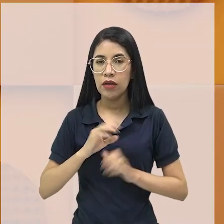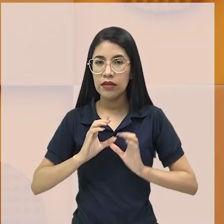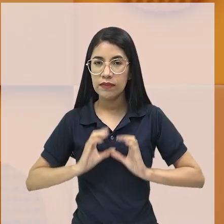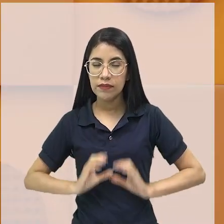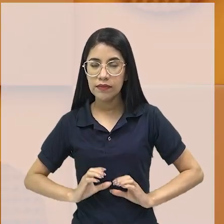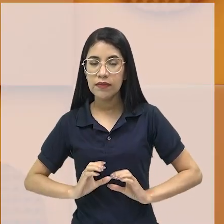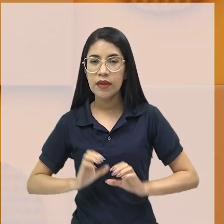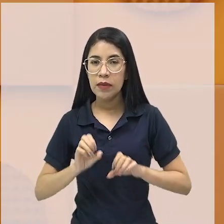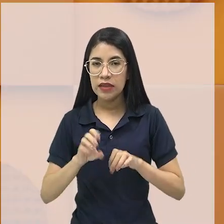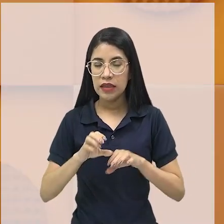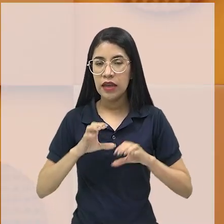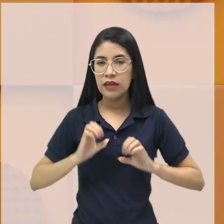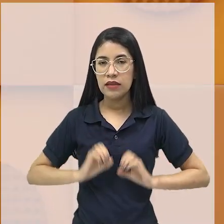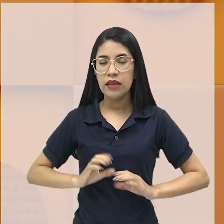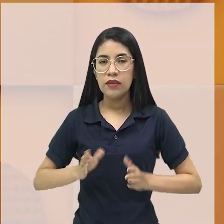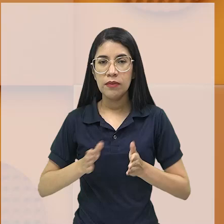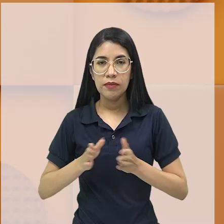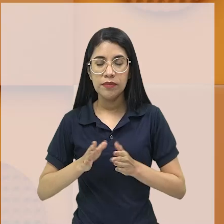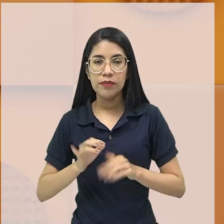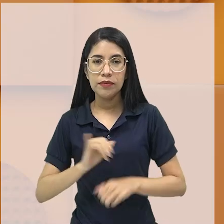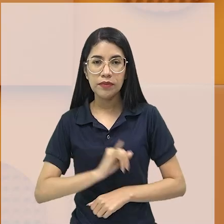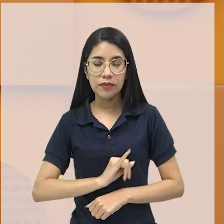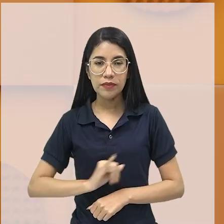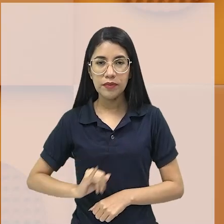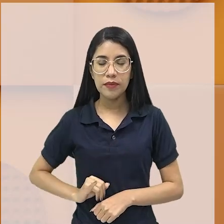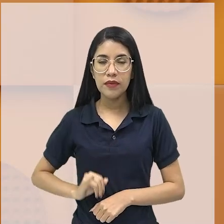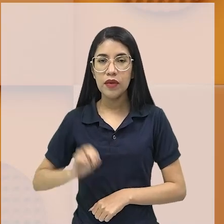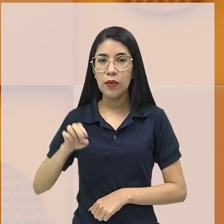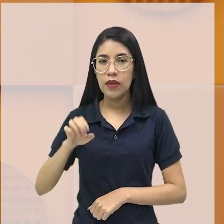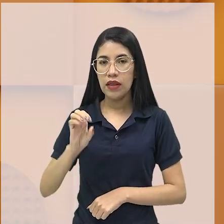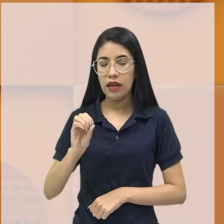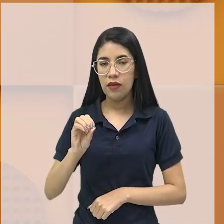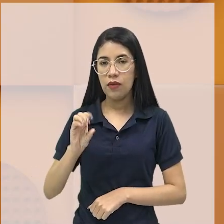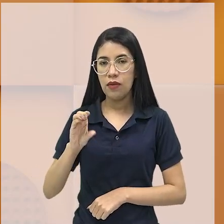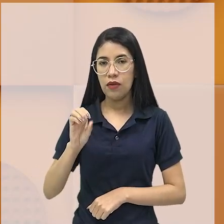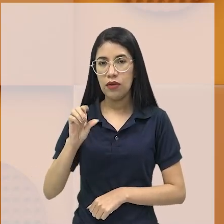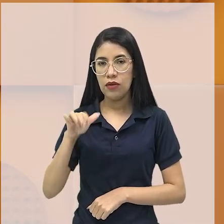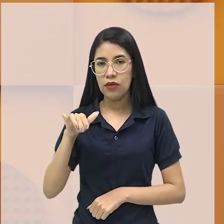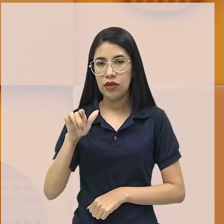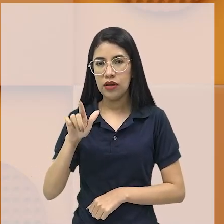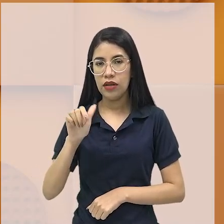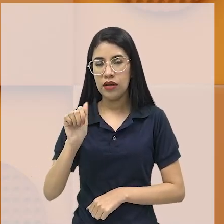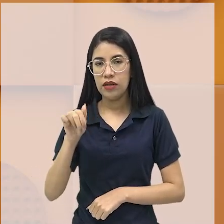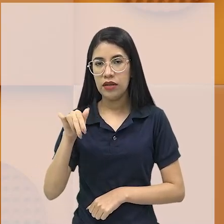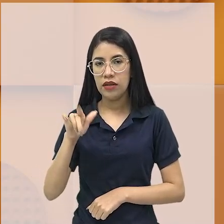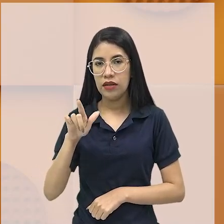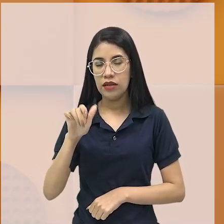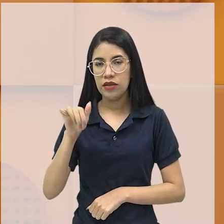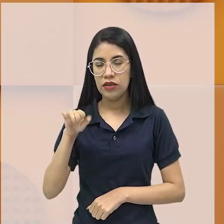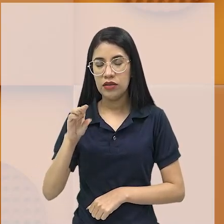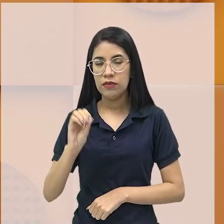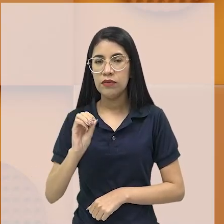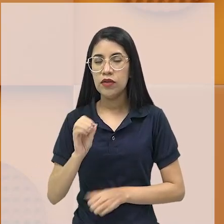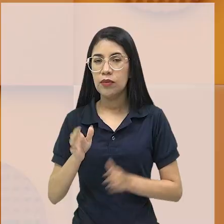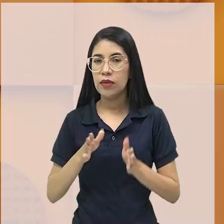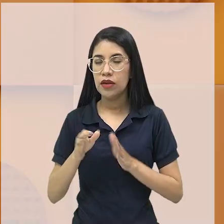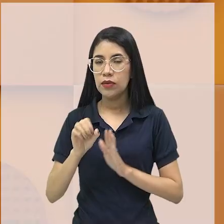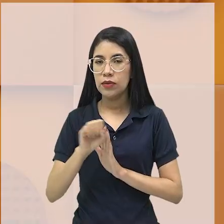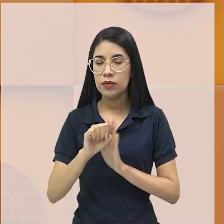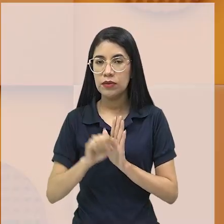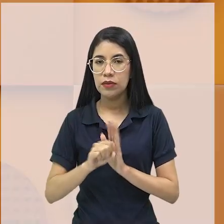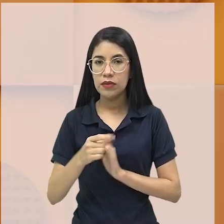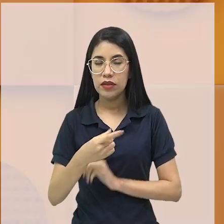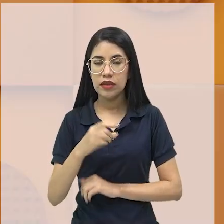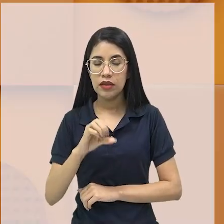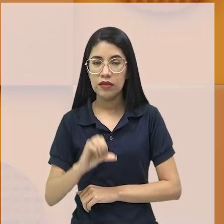durante o imperialismo, ou o período que a gente chama de neocolonialismo ali, né? Século XIX, aonde eles vão, né, e